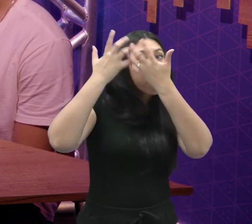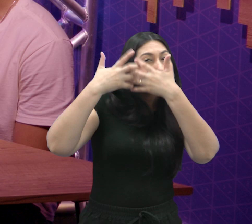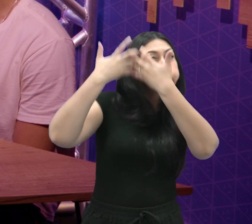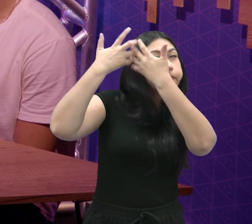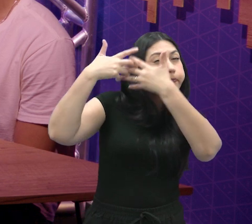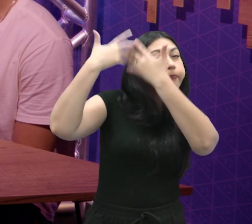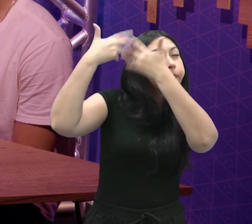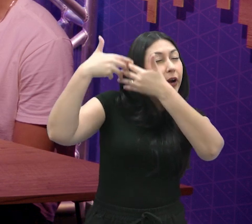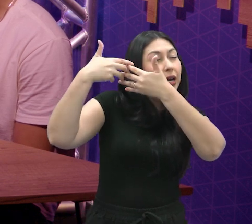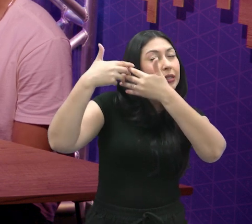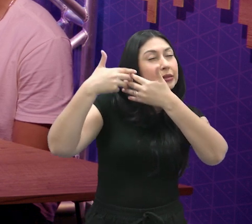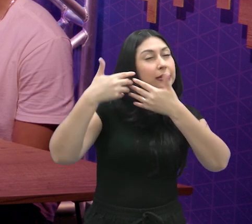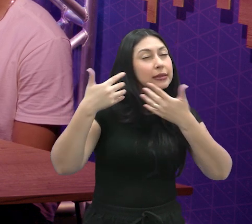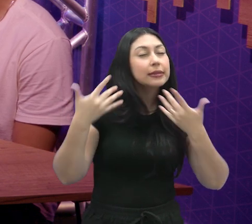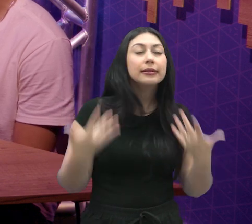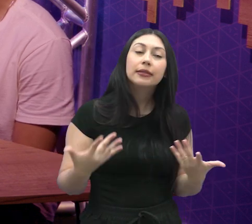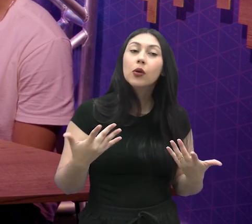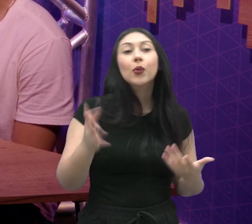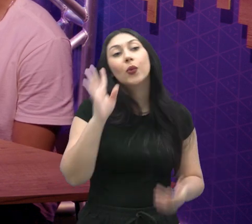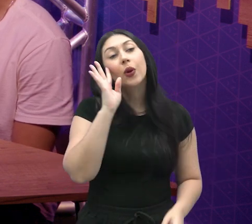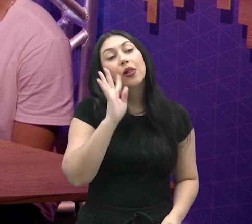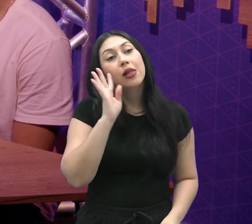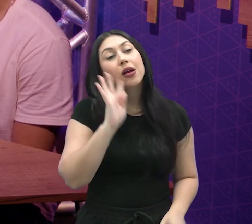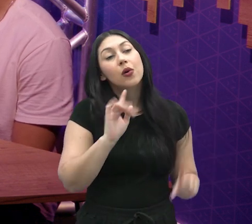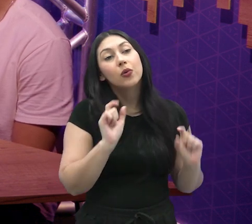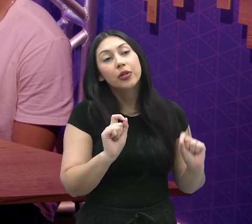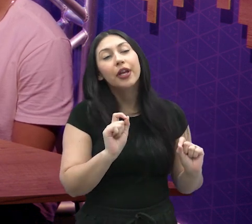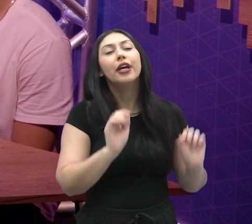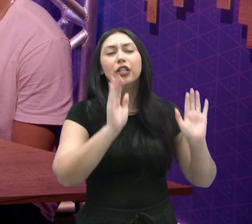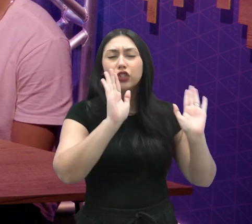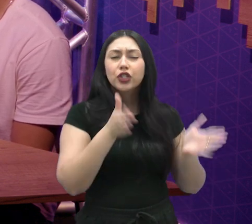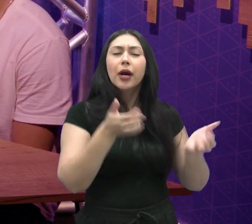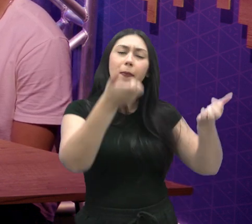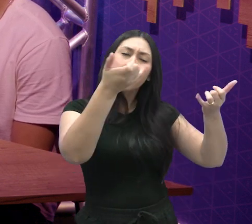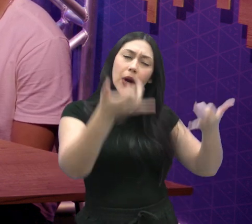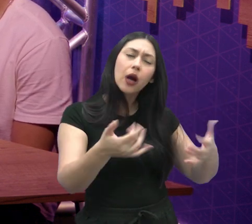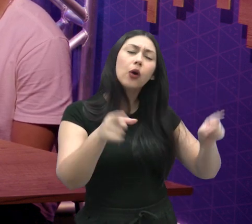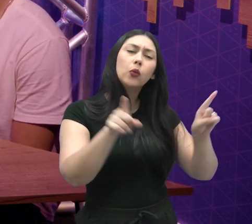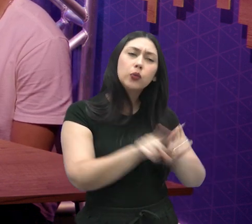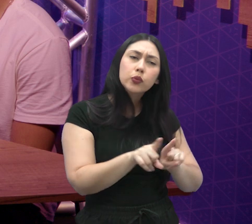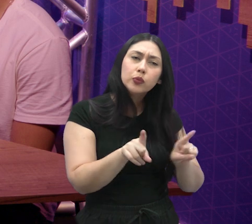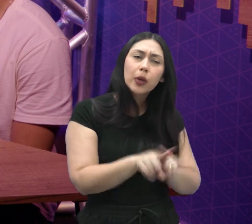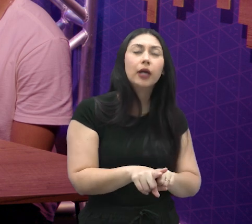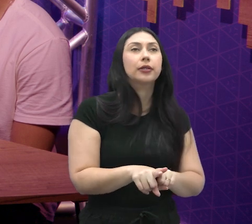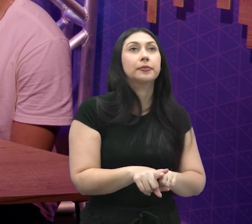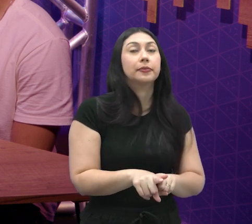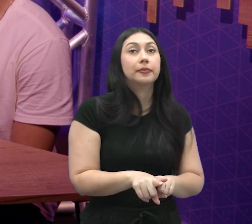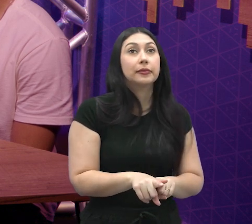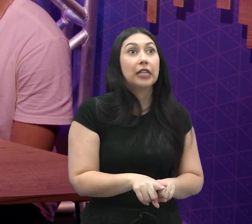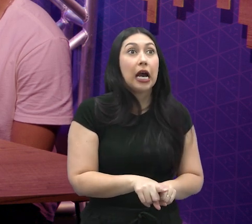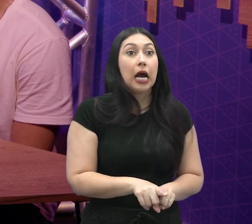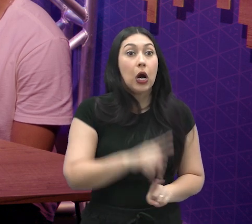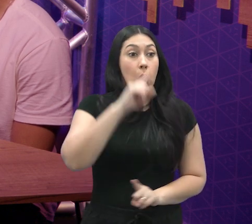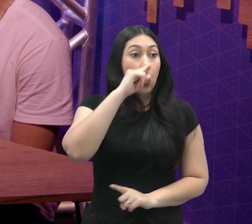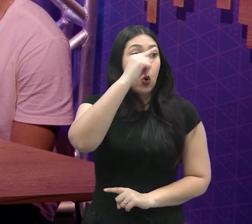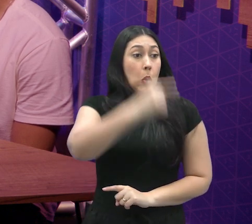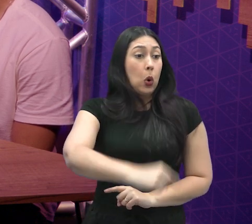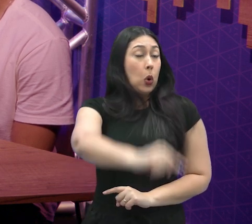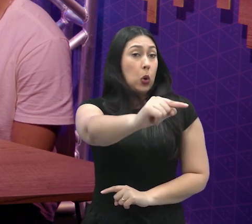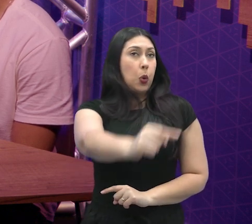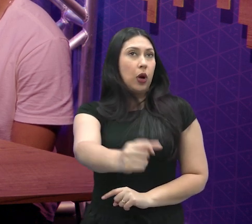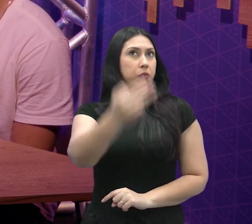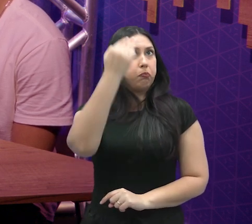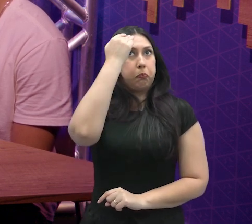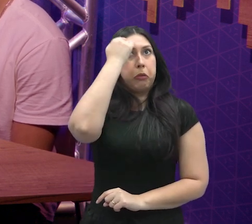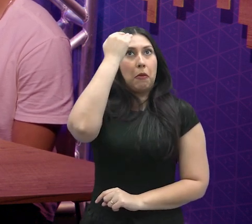ócio para pensar. Então, uma coisa bem legal, que a gente já até falou aqui, não pode ser outras vezes, tem aquela questão, memória